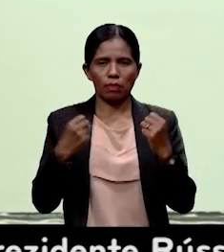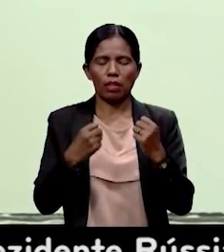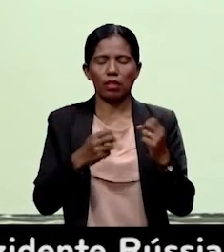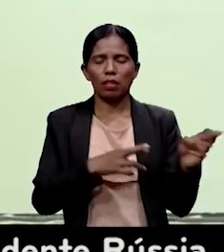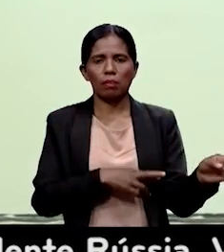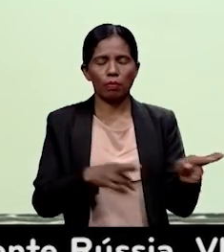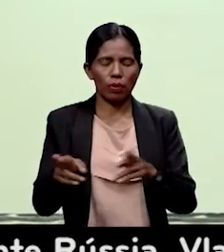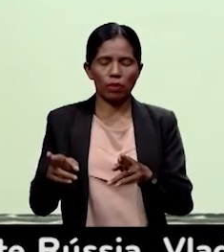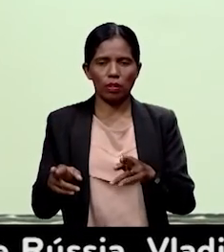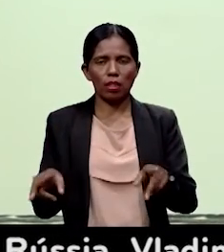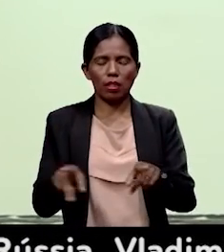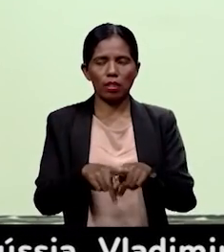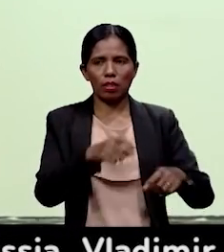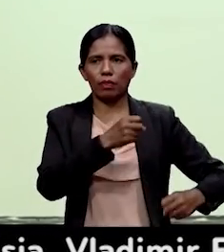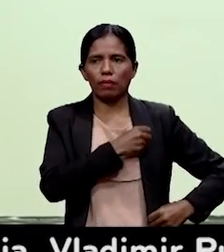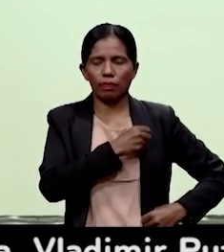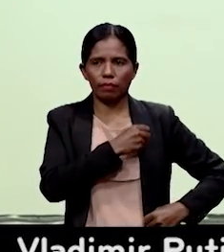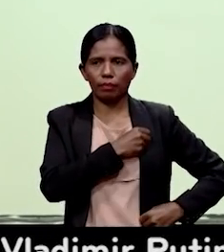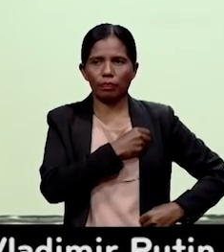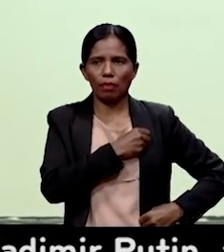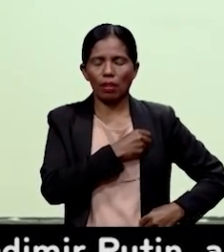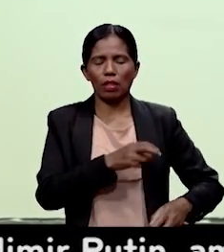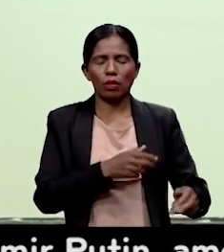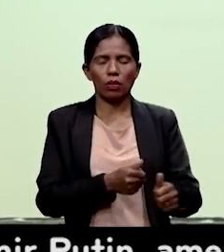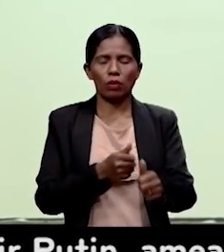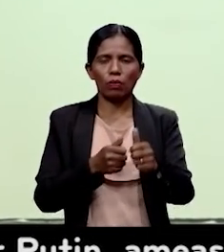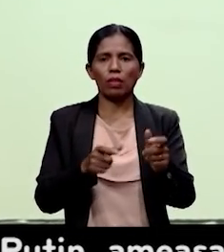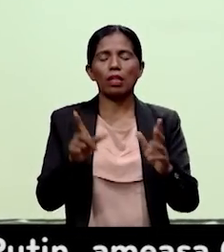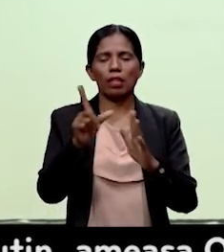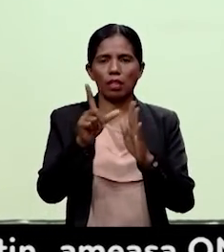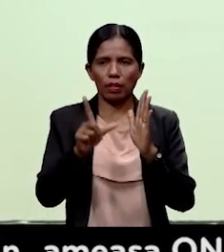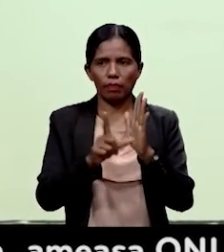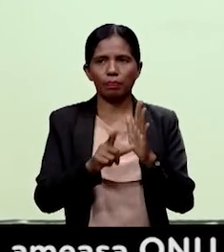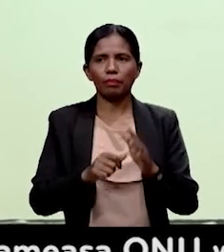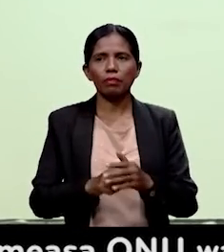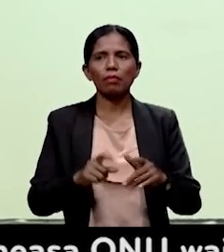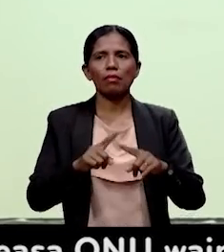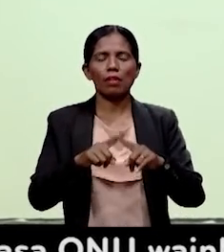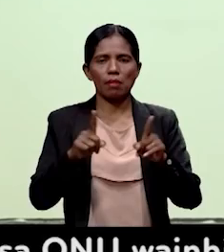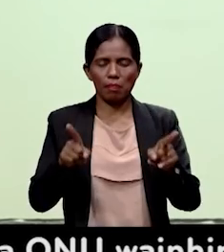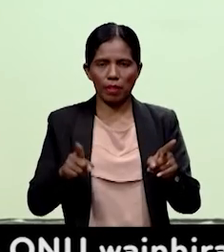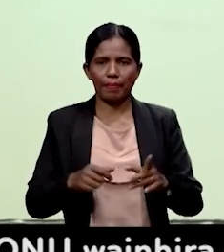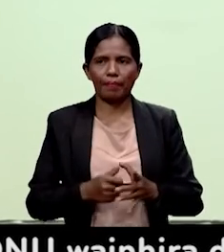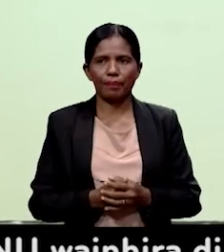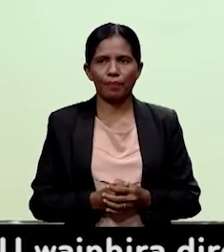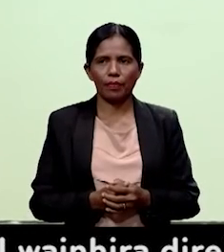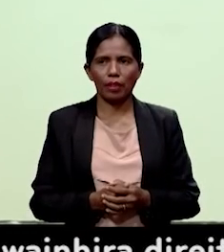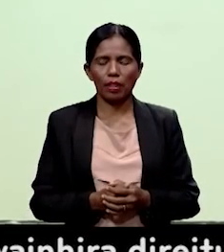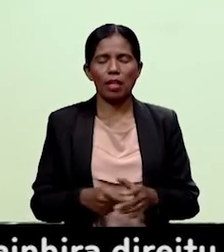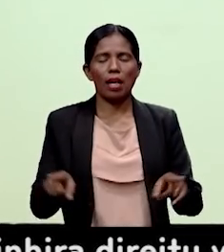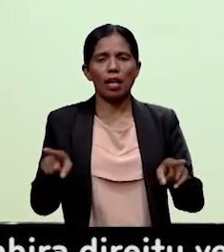militar, hanessa prazurit, siap, atu cumpri ordem. Mai be, nudar